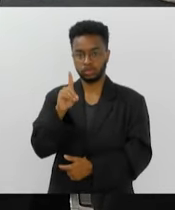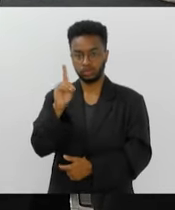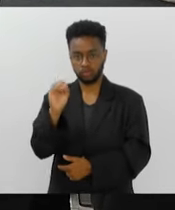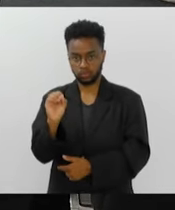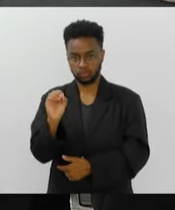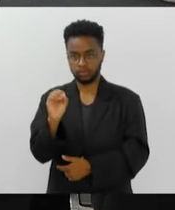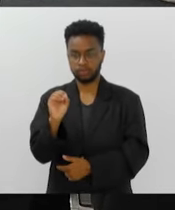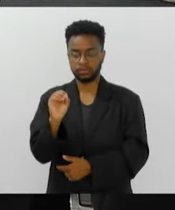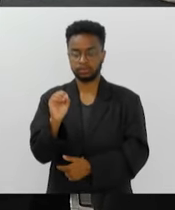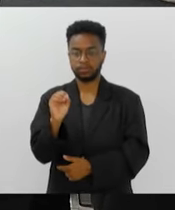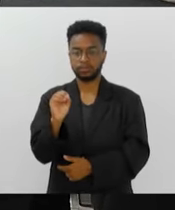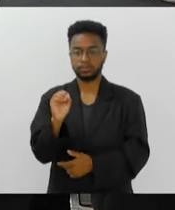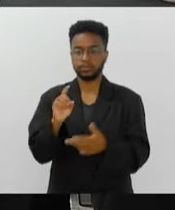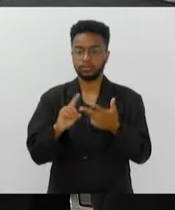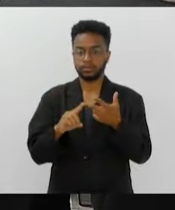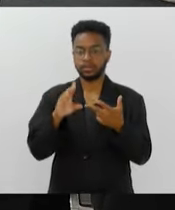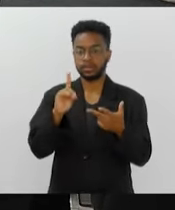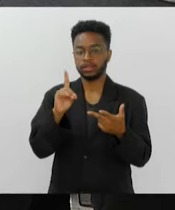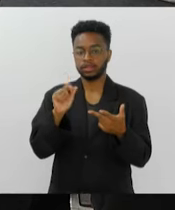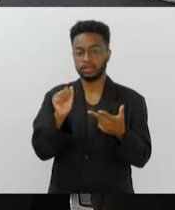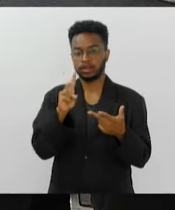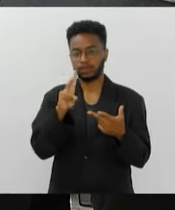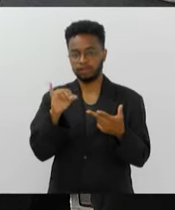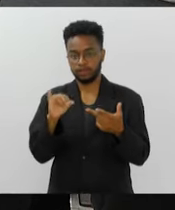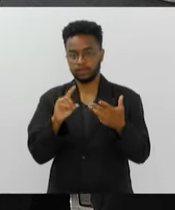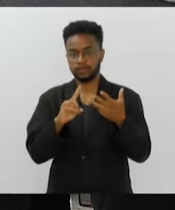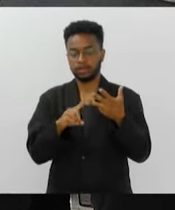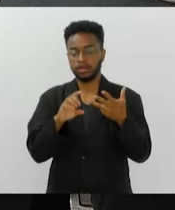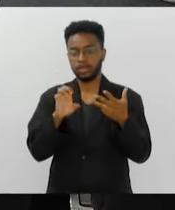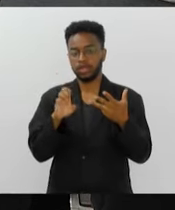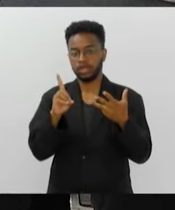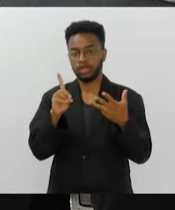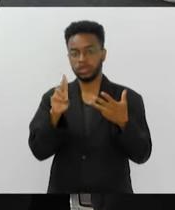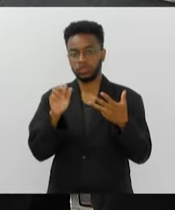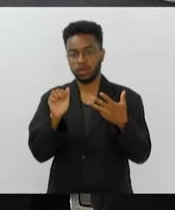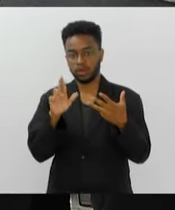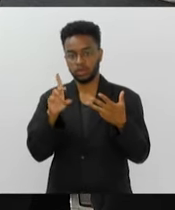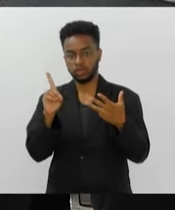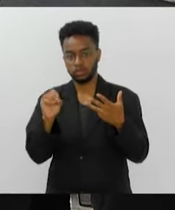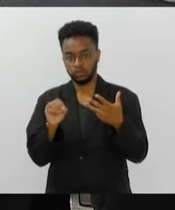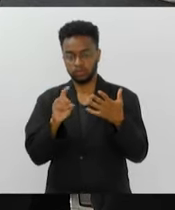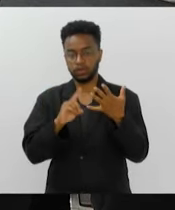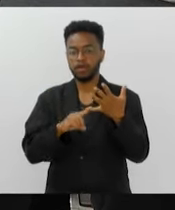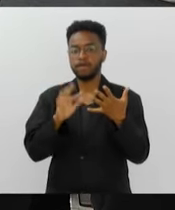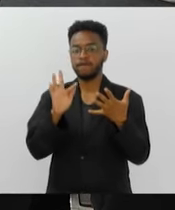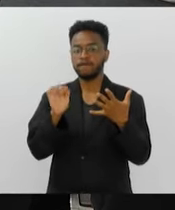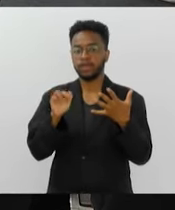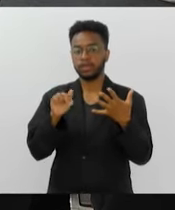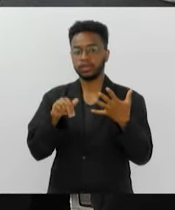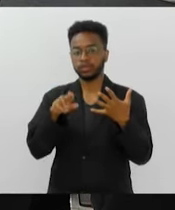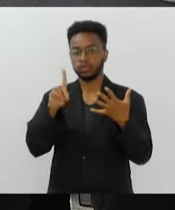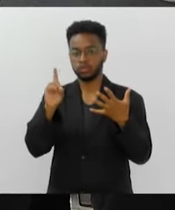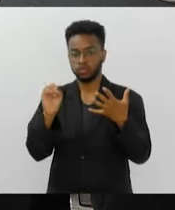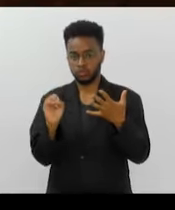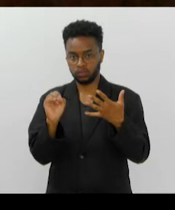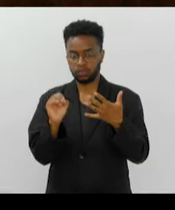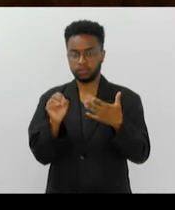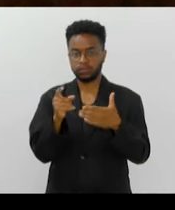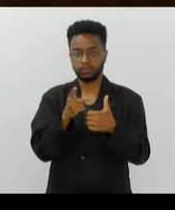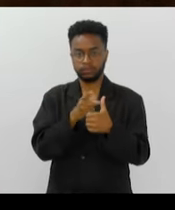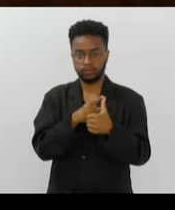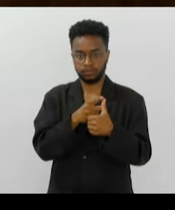Frutuoso Davi Capistrano Eduardo C Filho Fernando Augusto de Santa Cruz